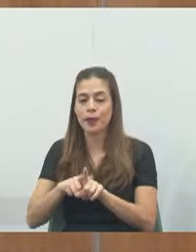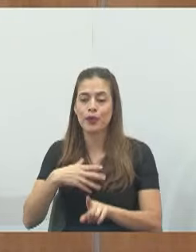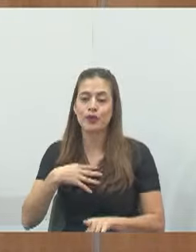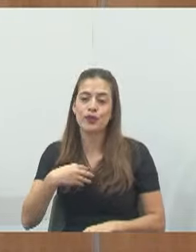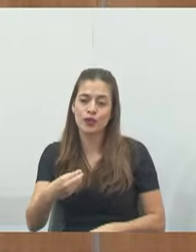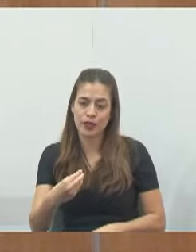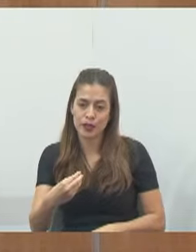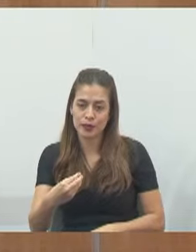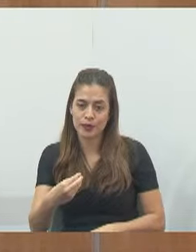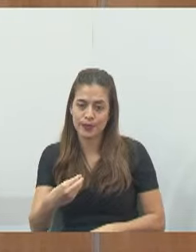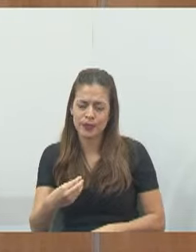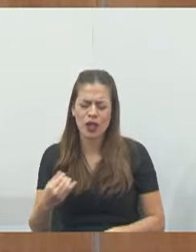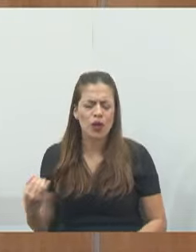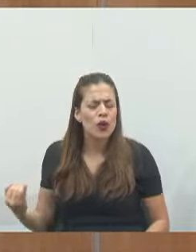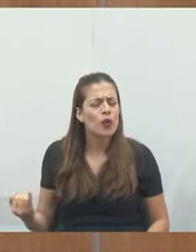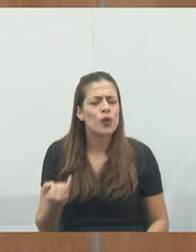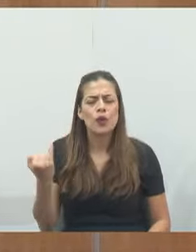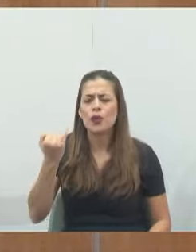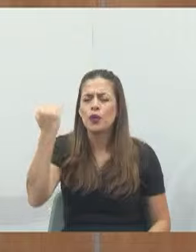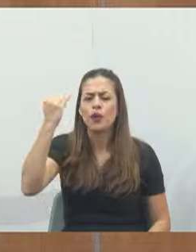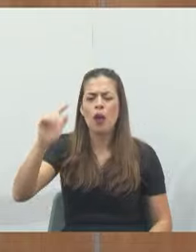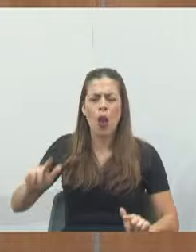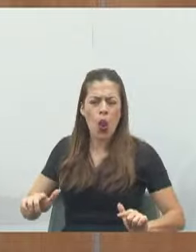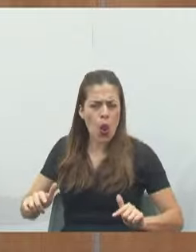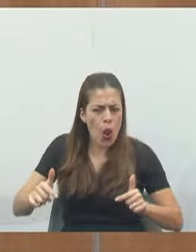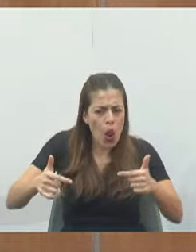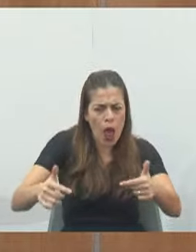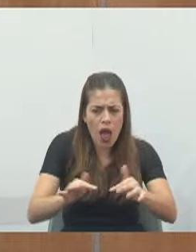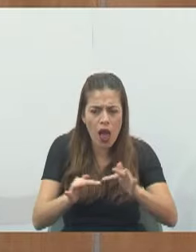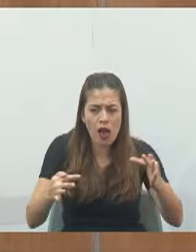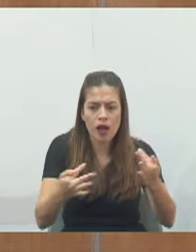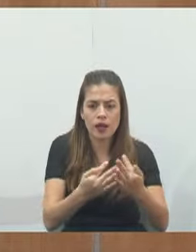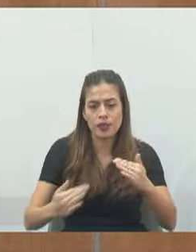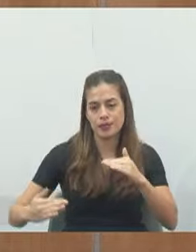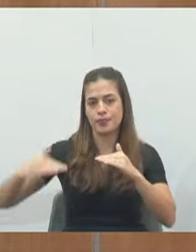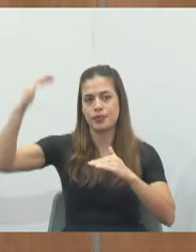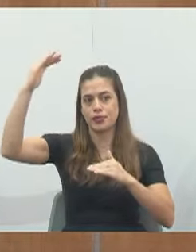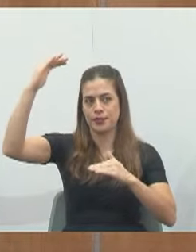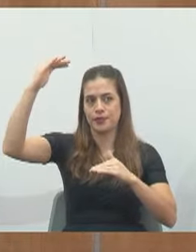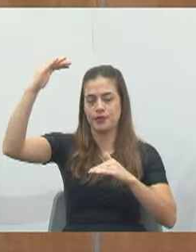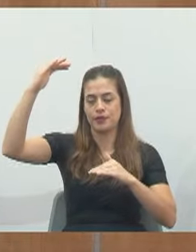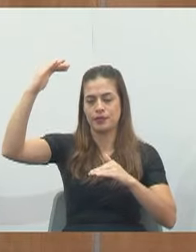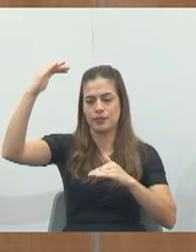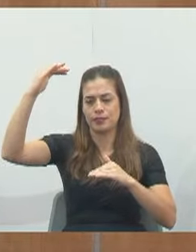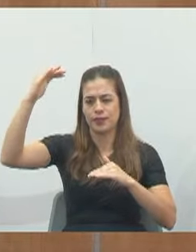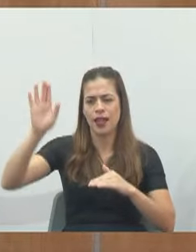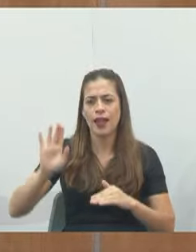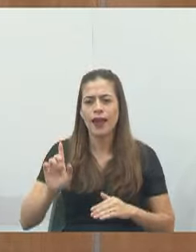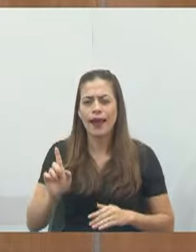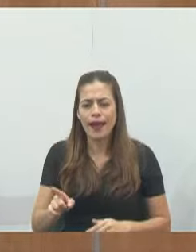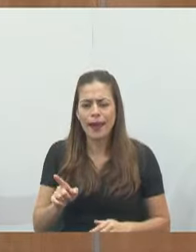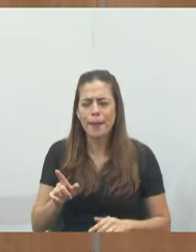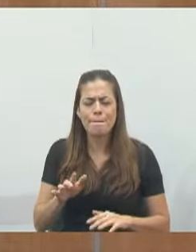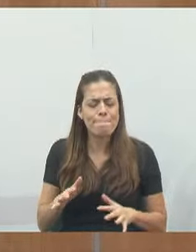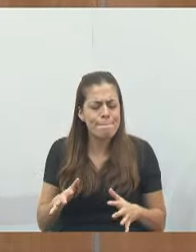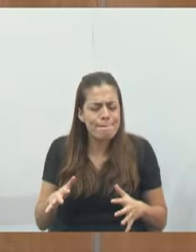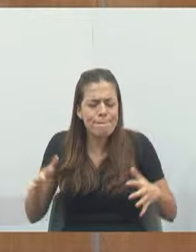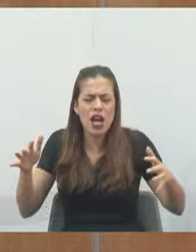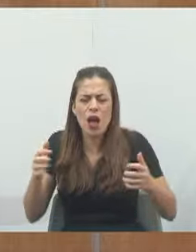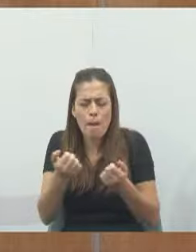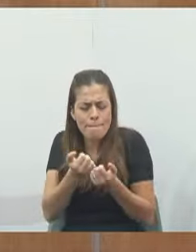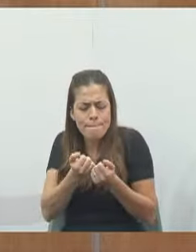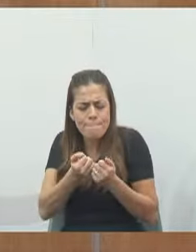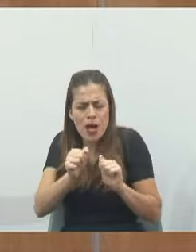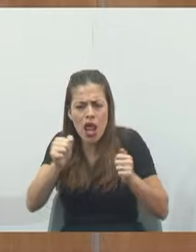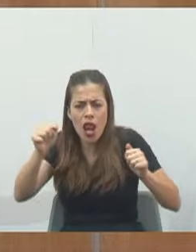que é importante a gente defender a família acima de tudo. É a maior entidade, é